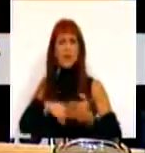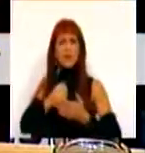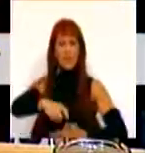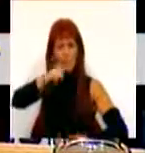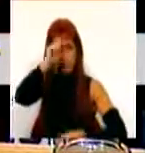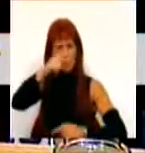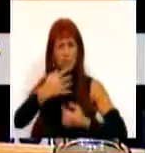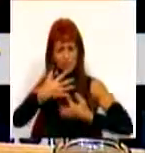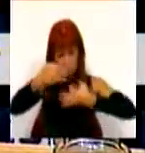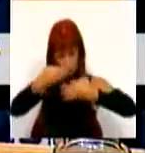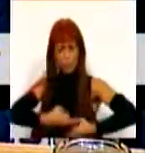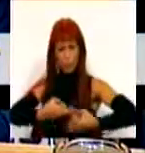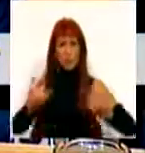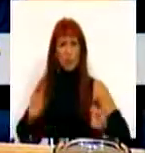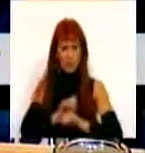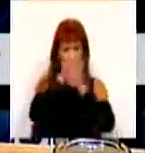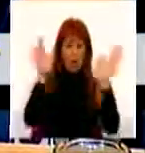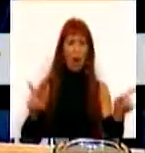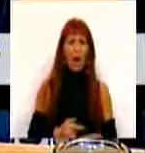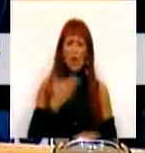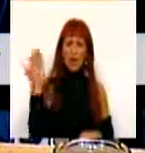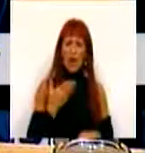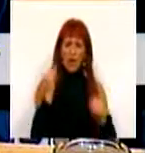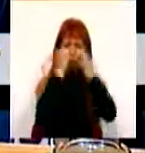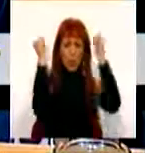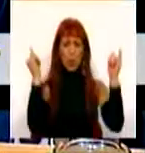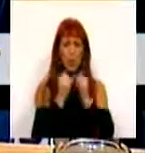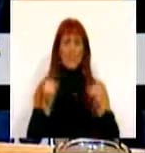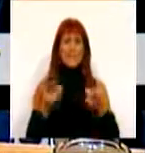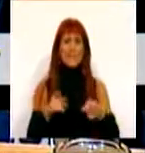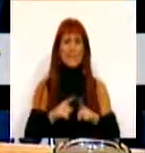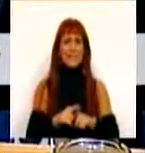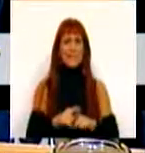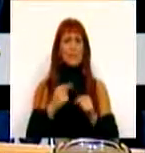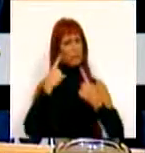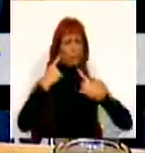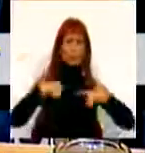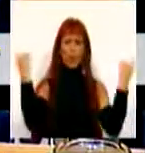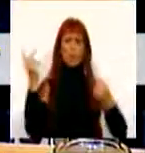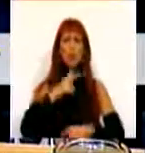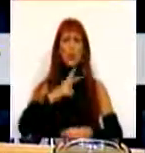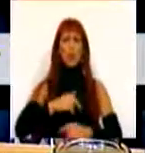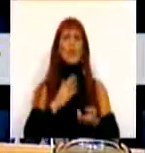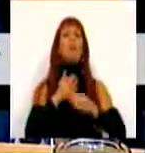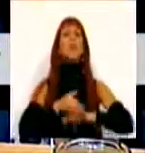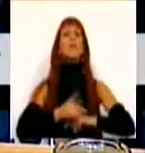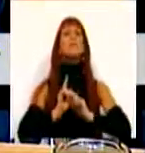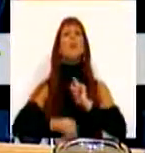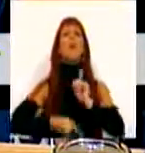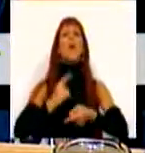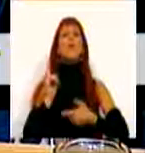respeito integral e indiscutível pelo direito internacional, na afirmação de Portugal, através